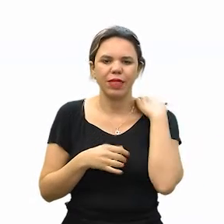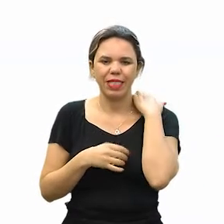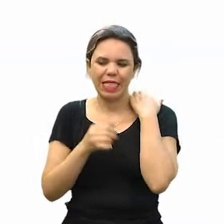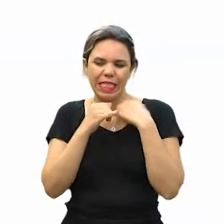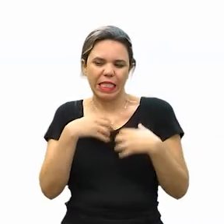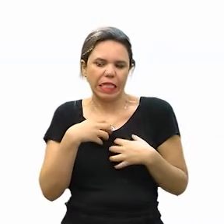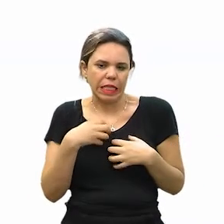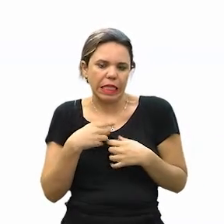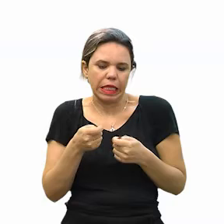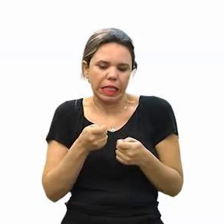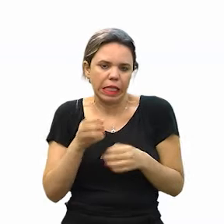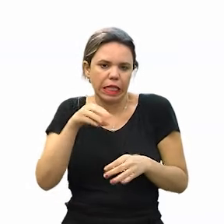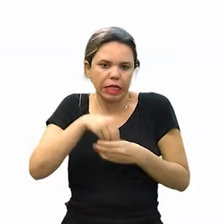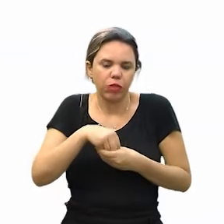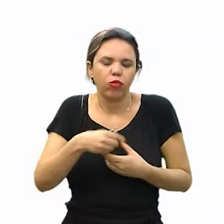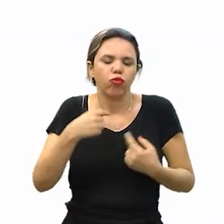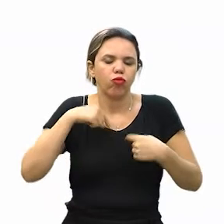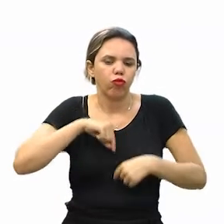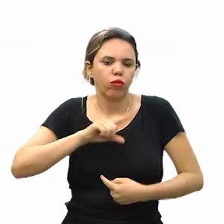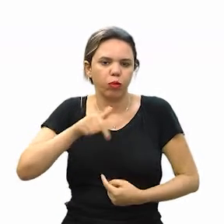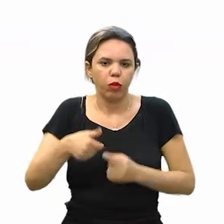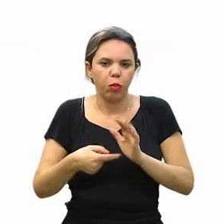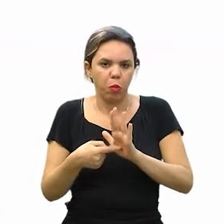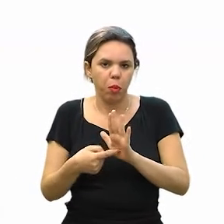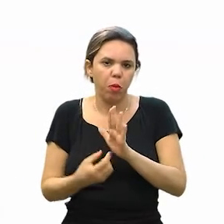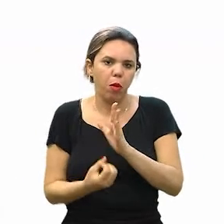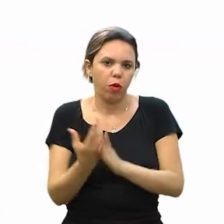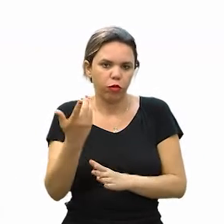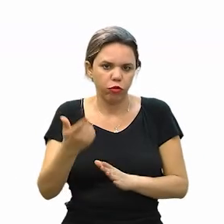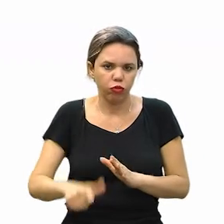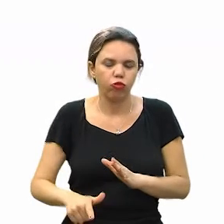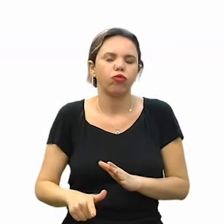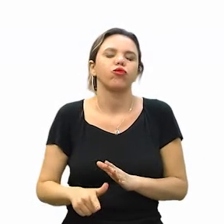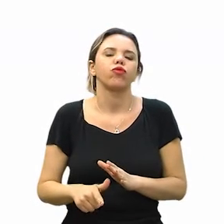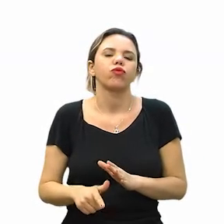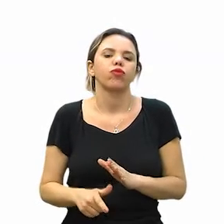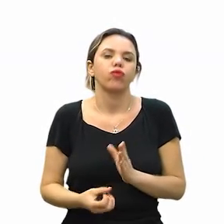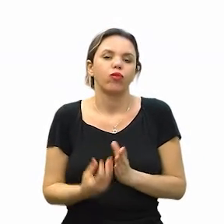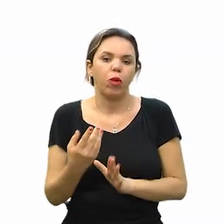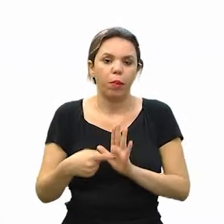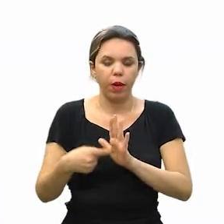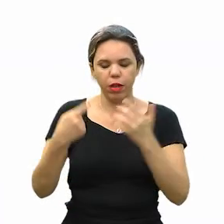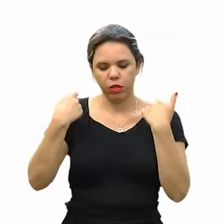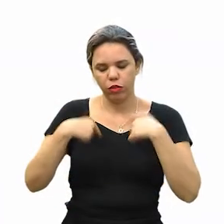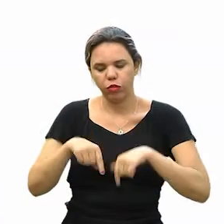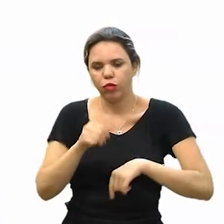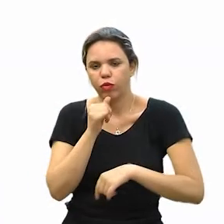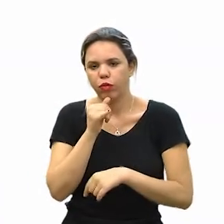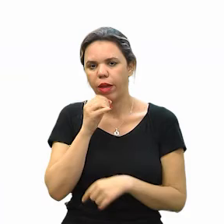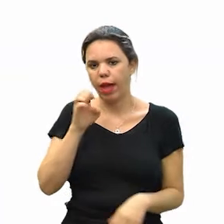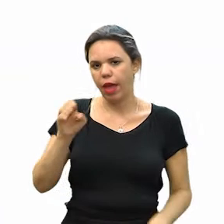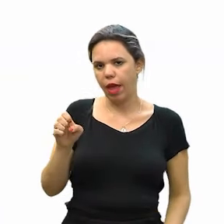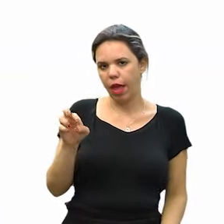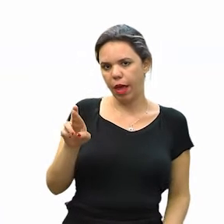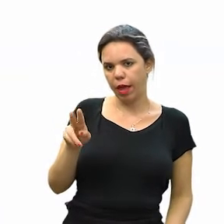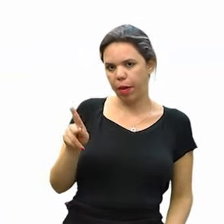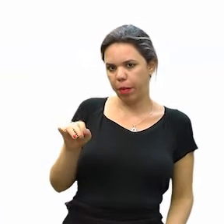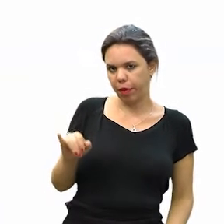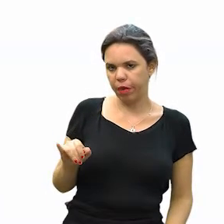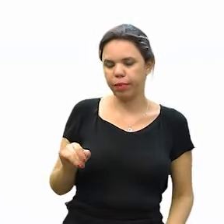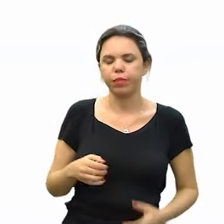terminação nervosa. E quando ele volta a se manifestar, quando ele reativa na forma do herpes